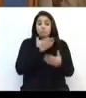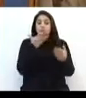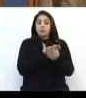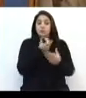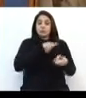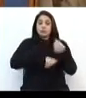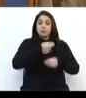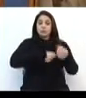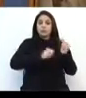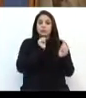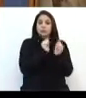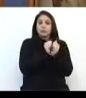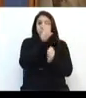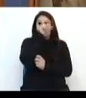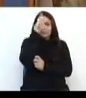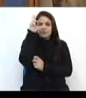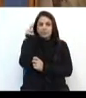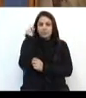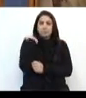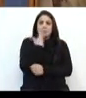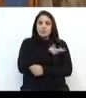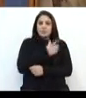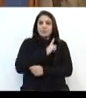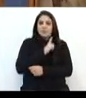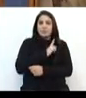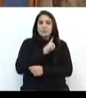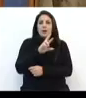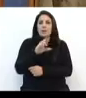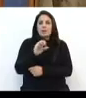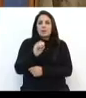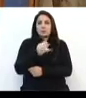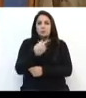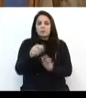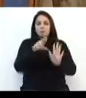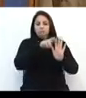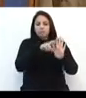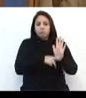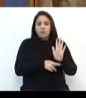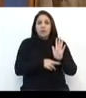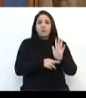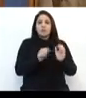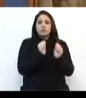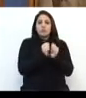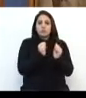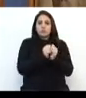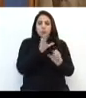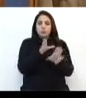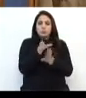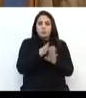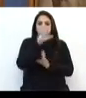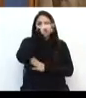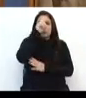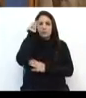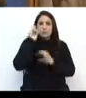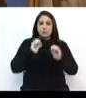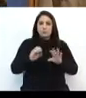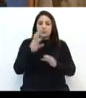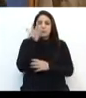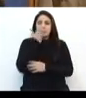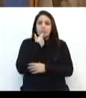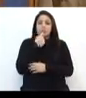junto ao Executivo Municipal, até porque nós temos uma resolução em vigência do Conselho Municipal de Educação Infantil, aonde